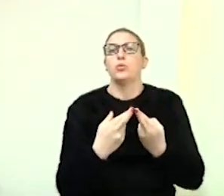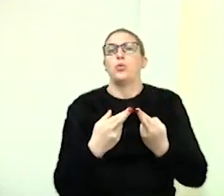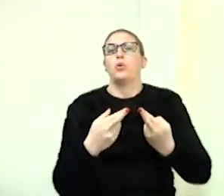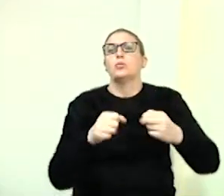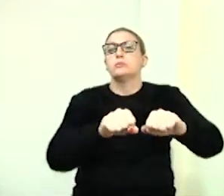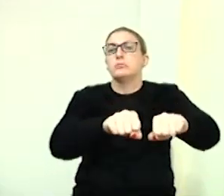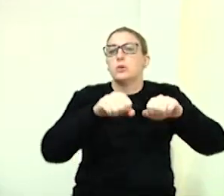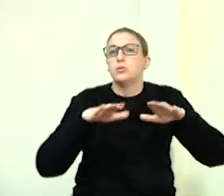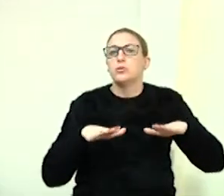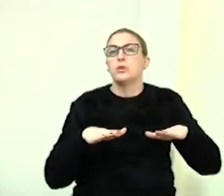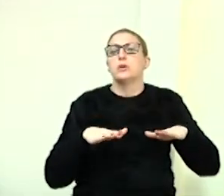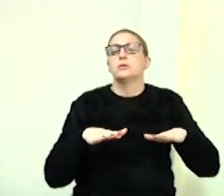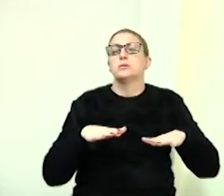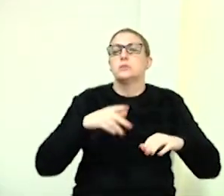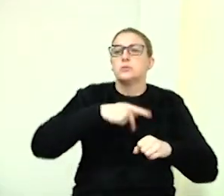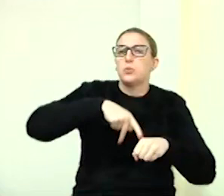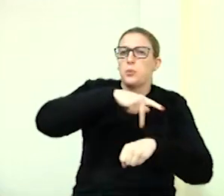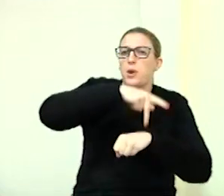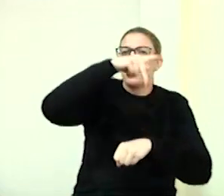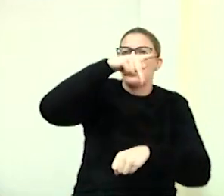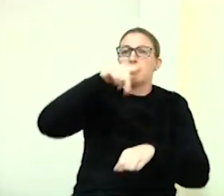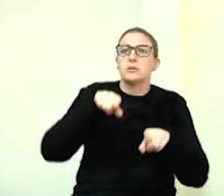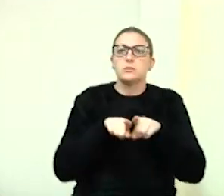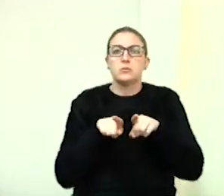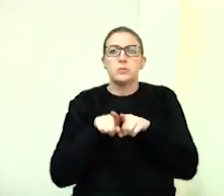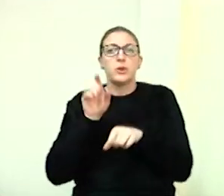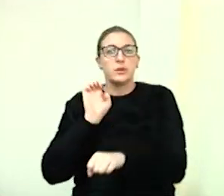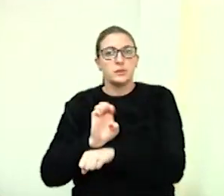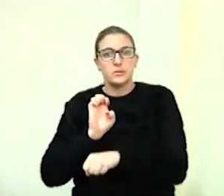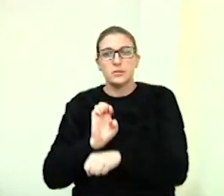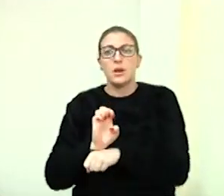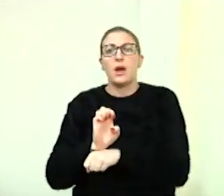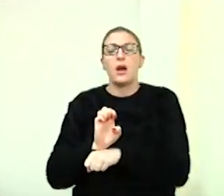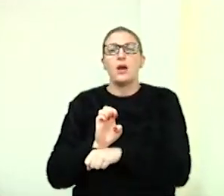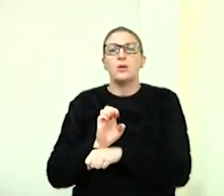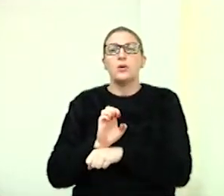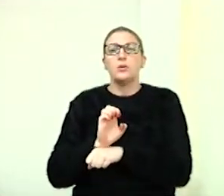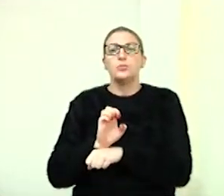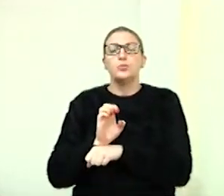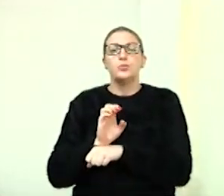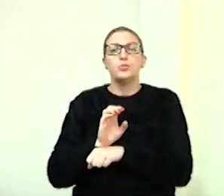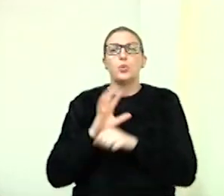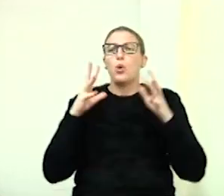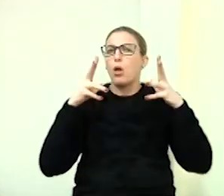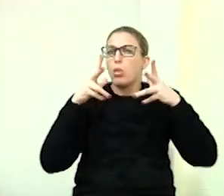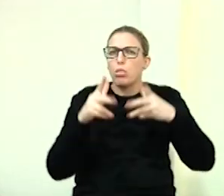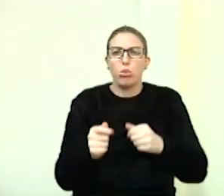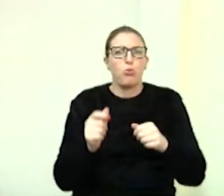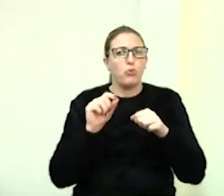vão ser assim. Dentro das ferramentas digitais,